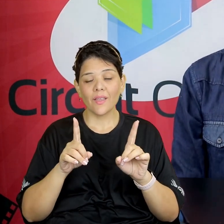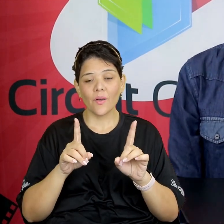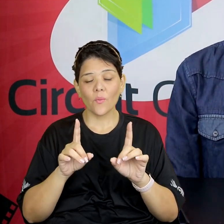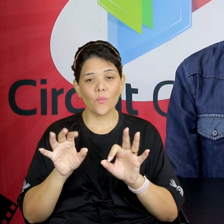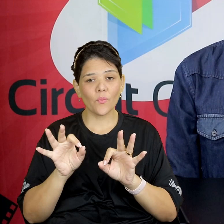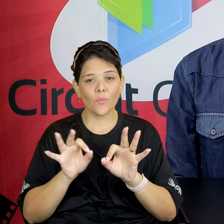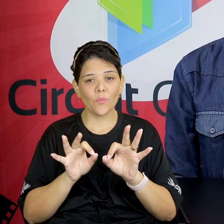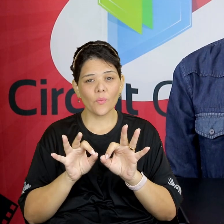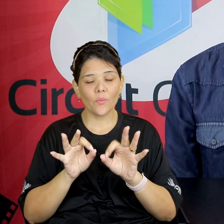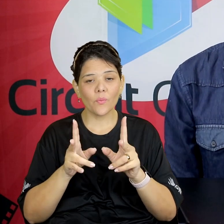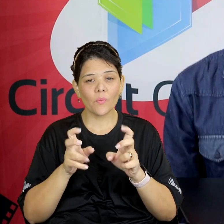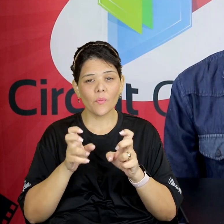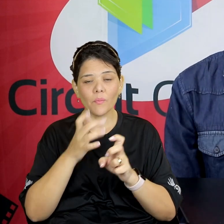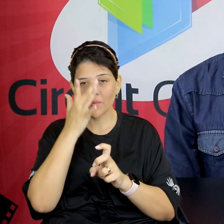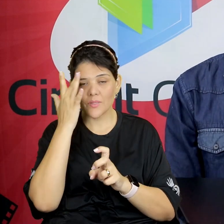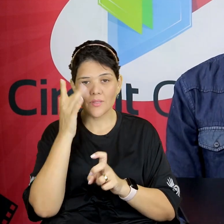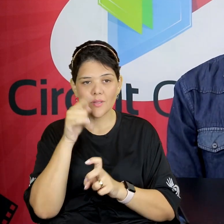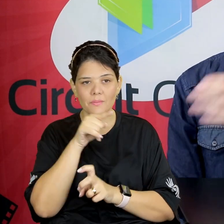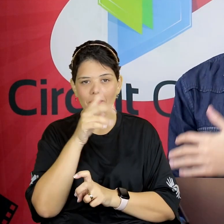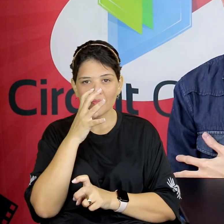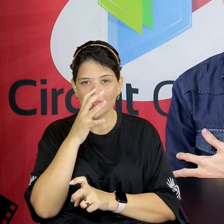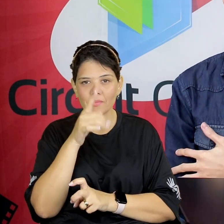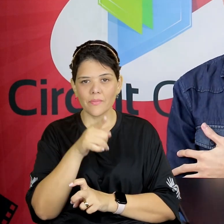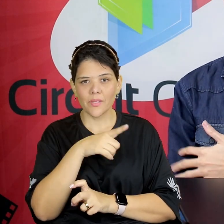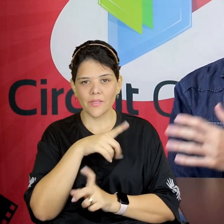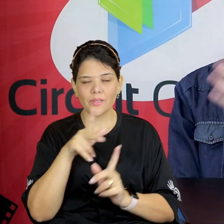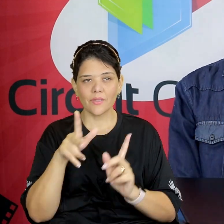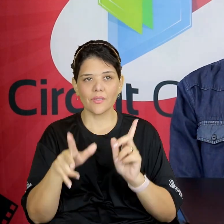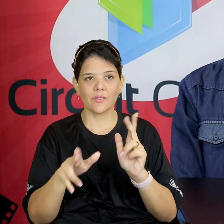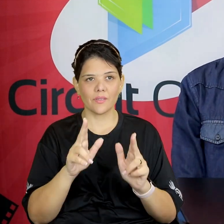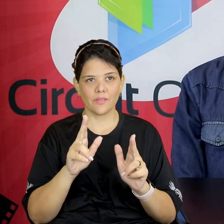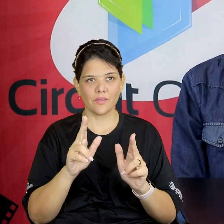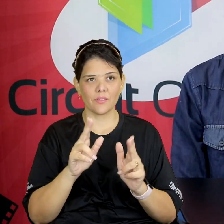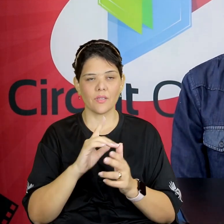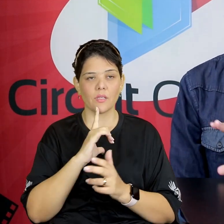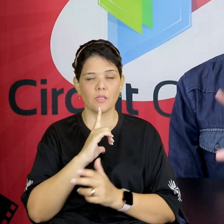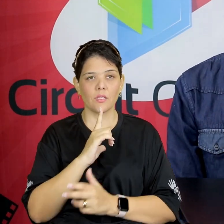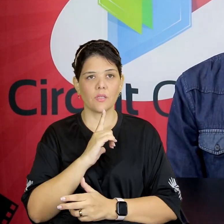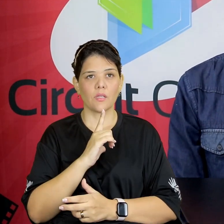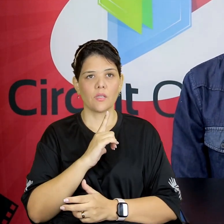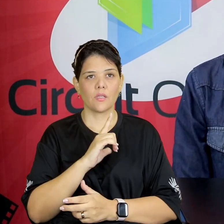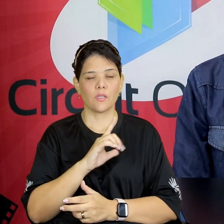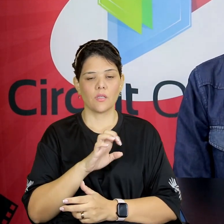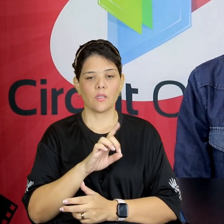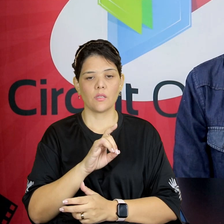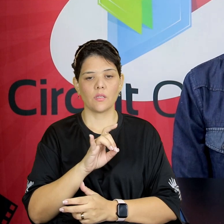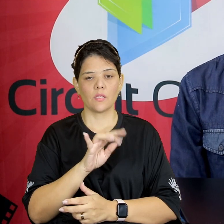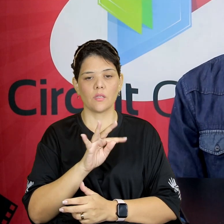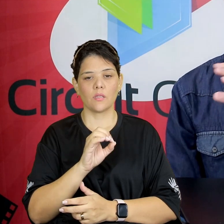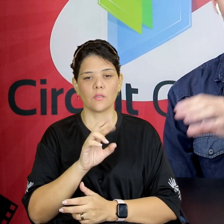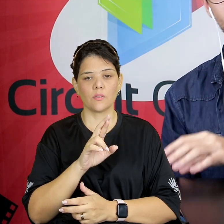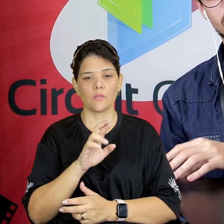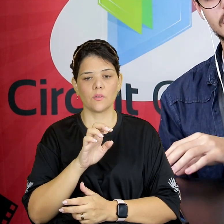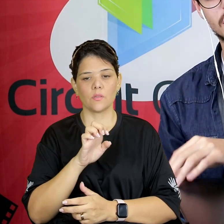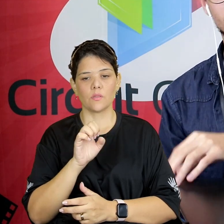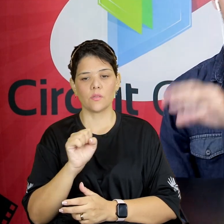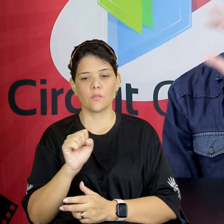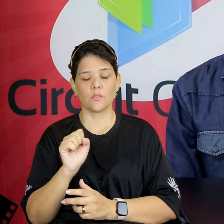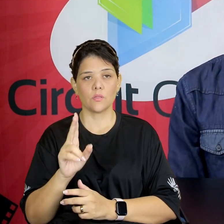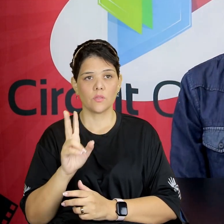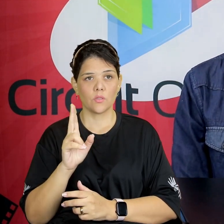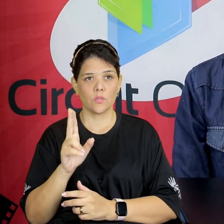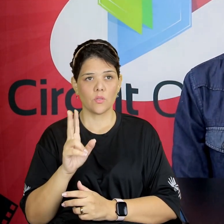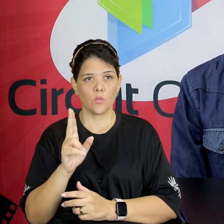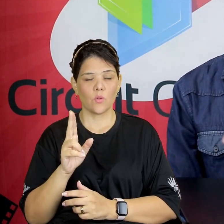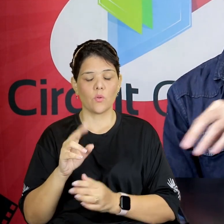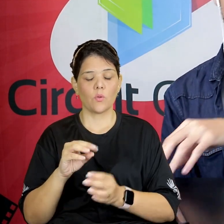chatos. Normalmente, temos tipos e tipos de editores. A gente tem editores que são focados em montagem, a gente tem editores que são focados